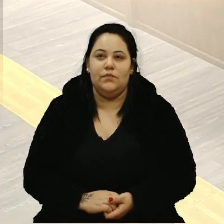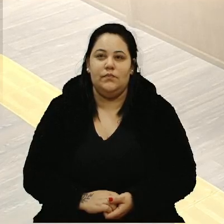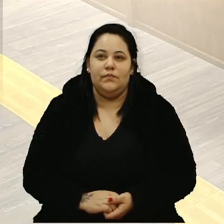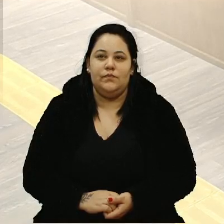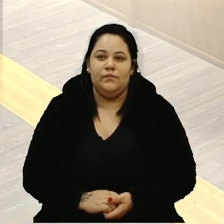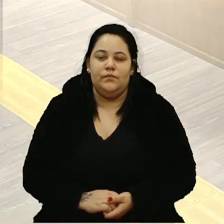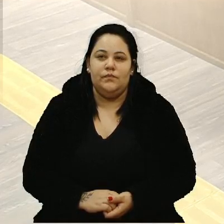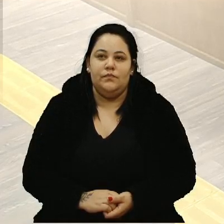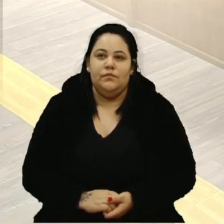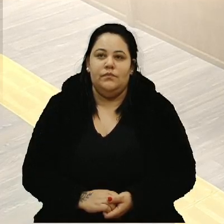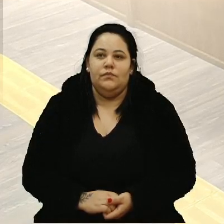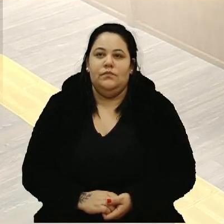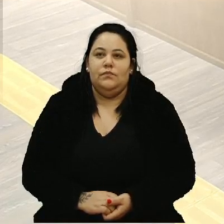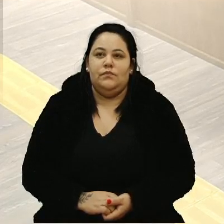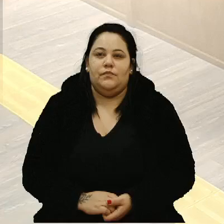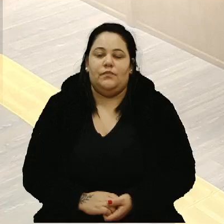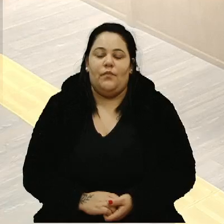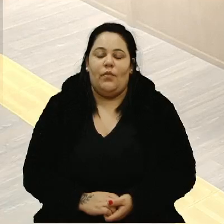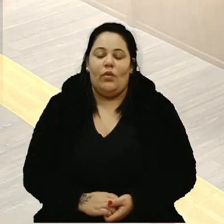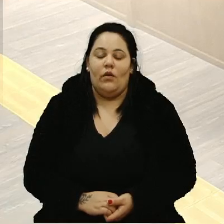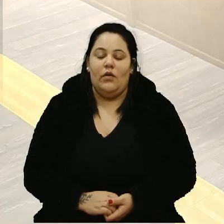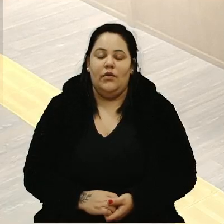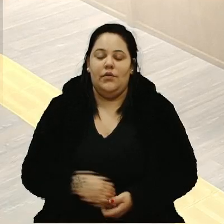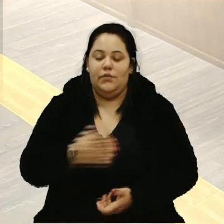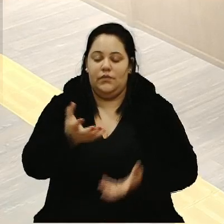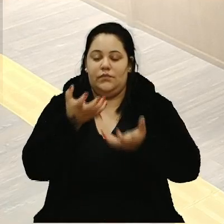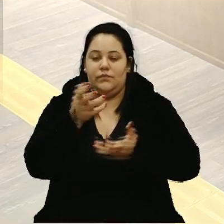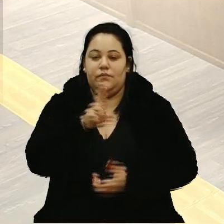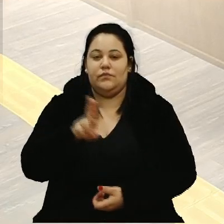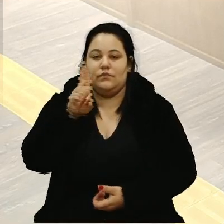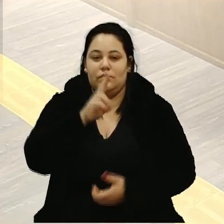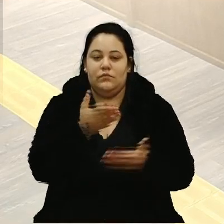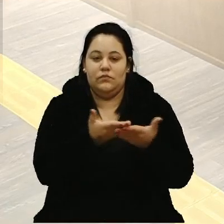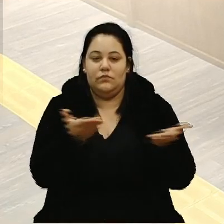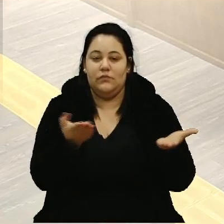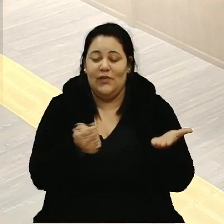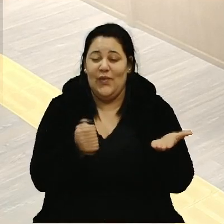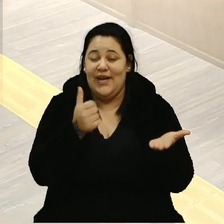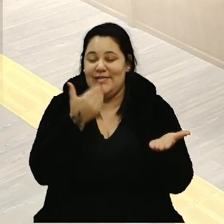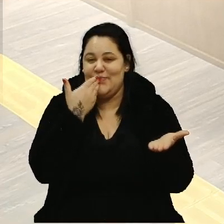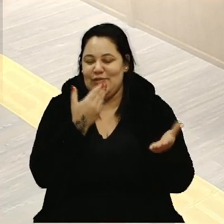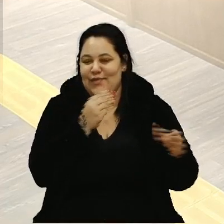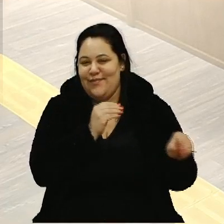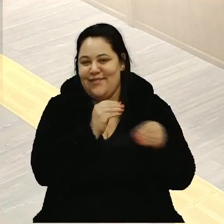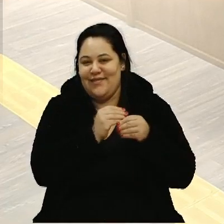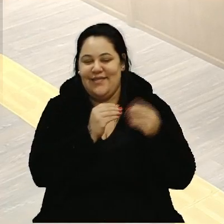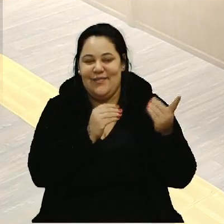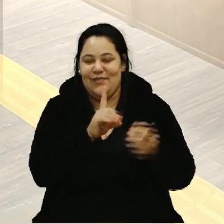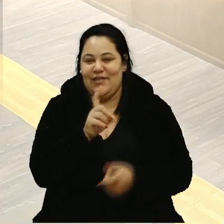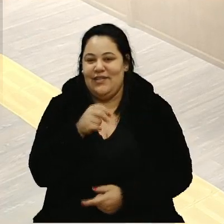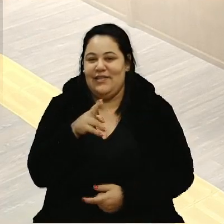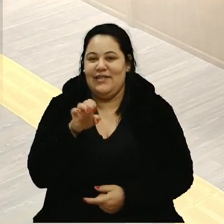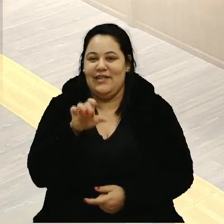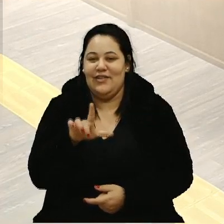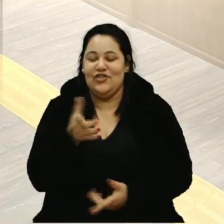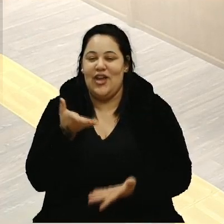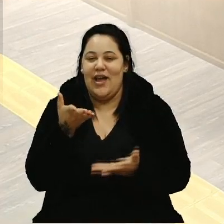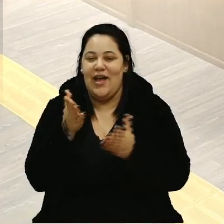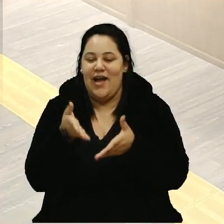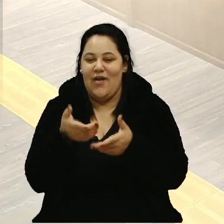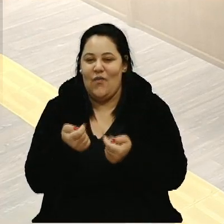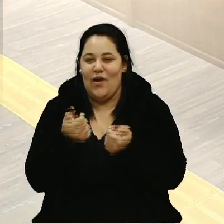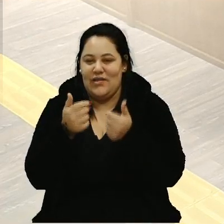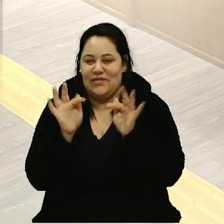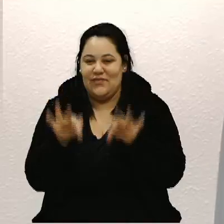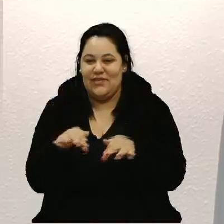Bom, eu quero ocupar, na verdade, esse espaço. Por 2 momentos eu quase fui pedir uma parte para o vereador Daniel Santos, ele já estava encerrando.